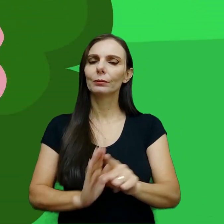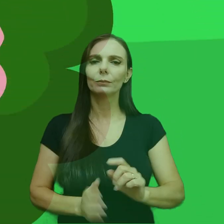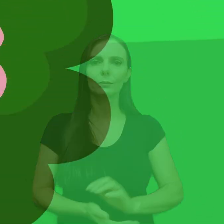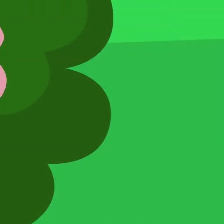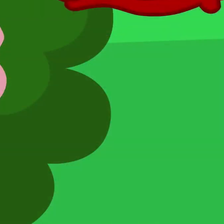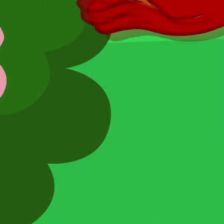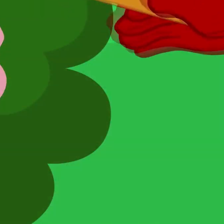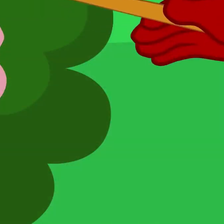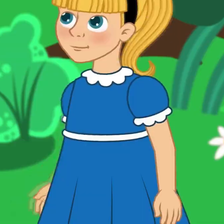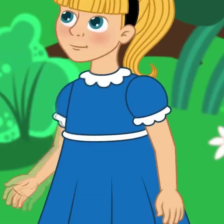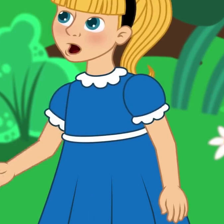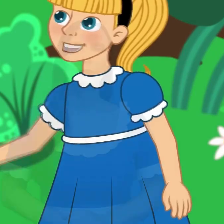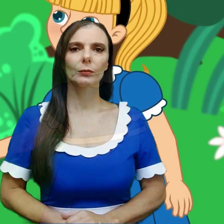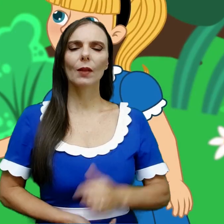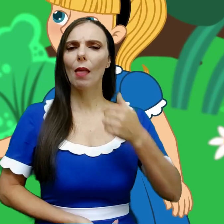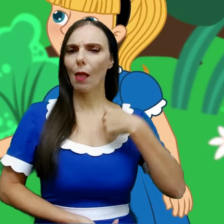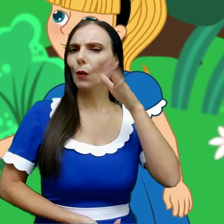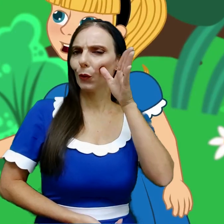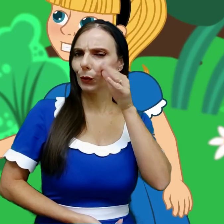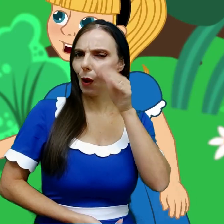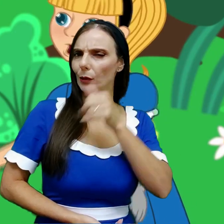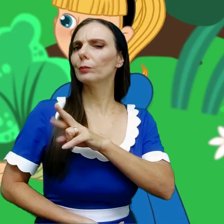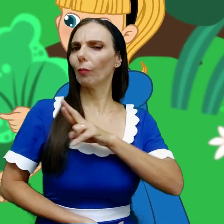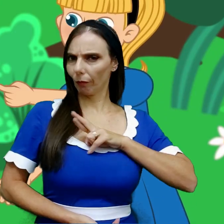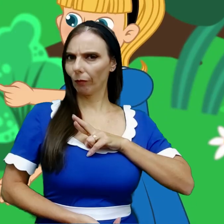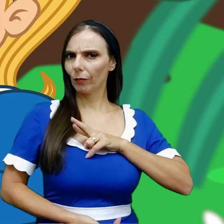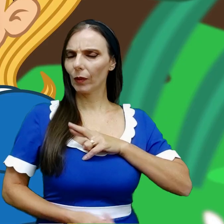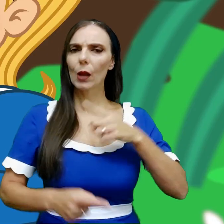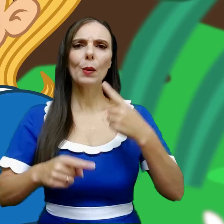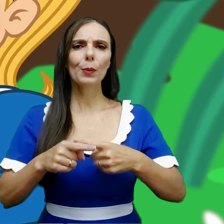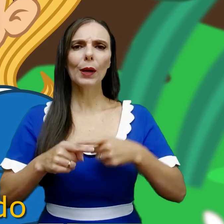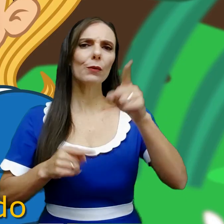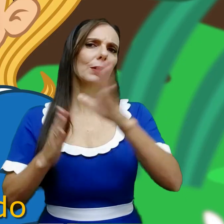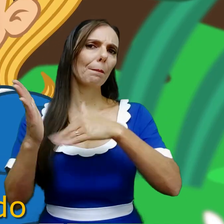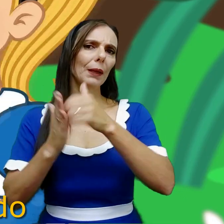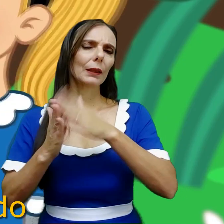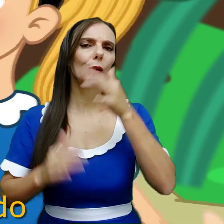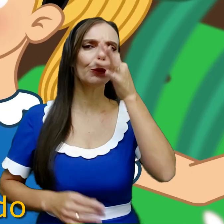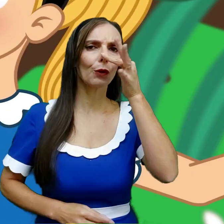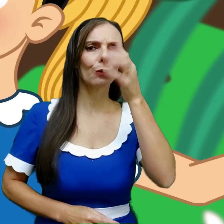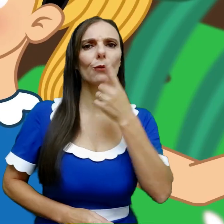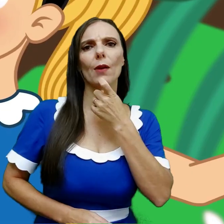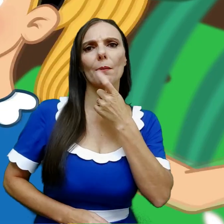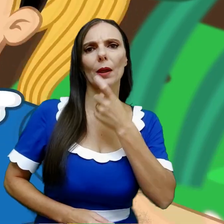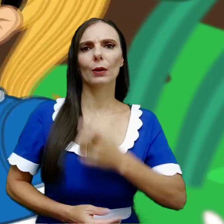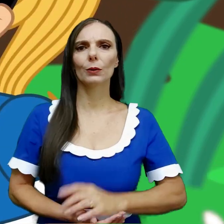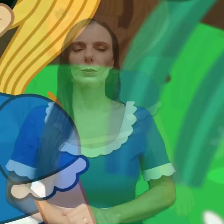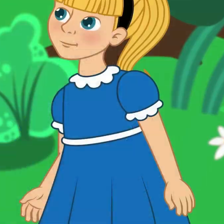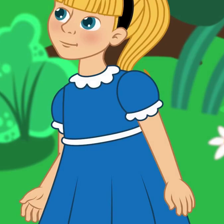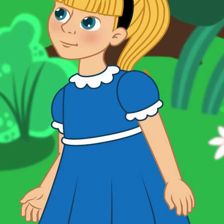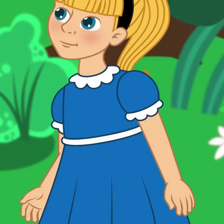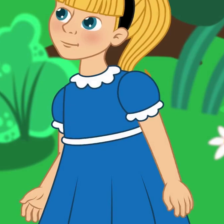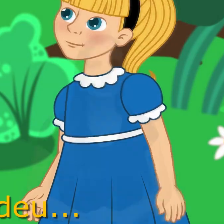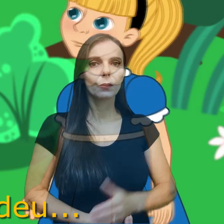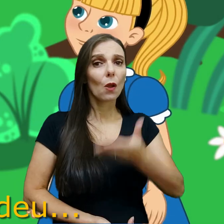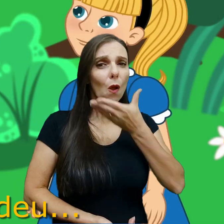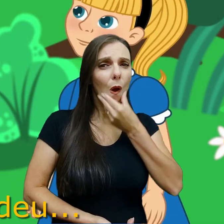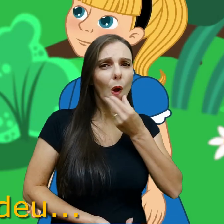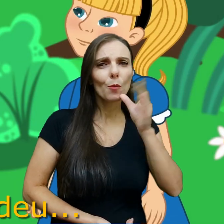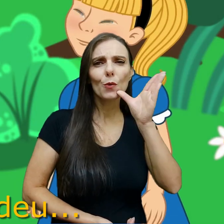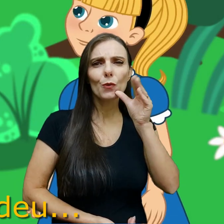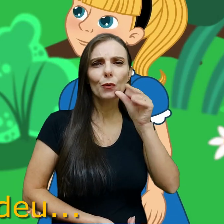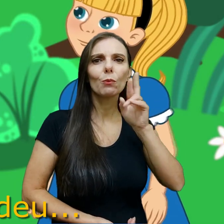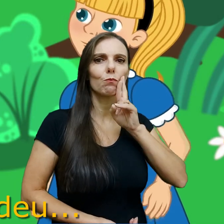perguntou: Ei, estou curiosa, me diz uma coisa. Por que você está pintando as rosas de vermelho?